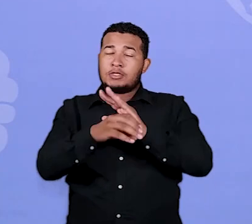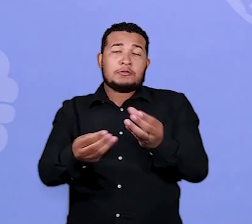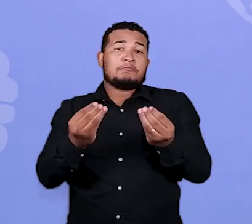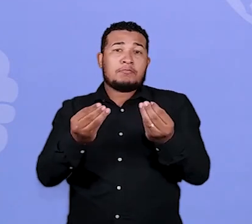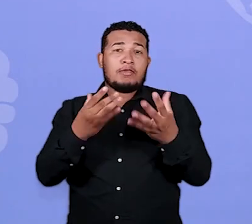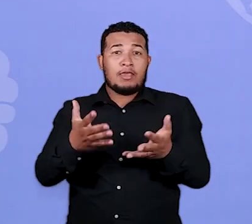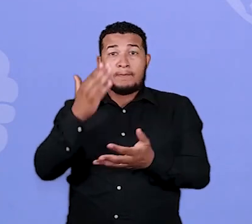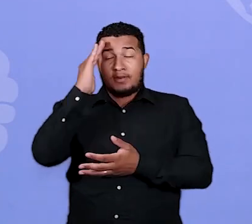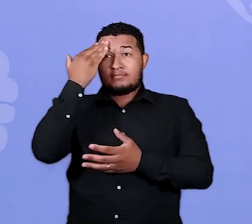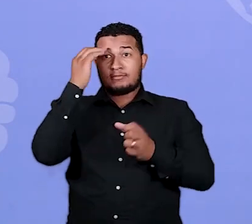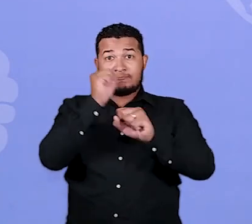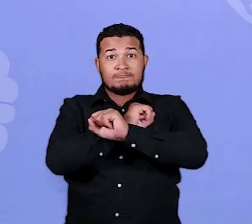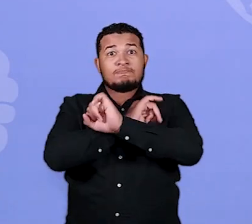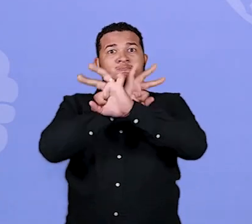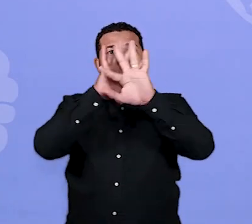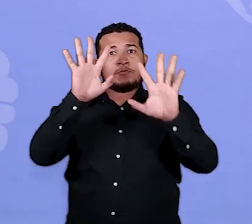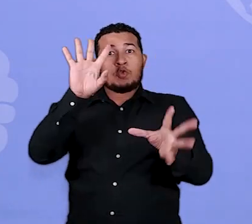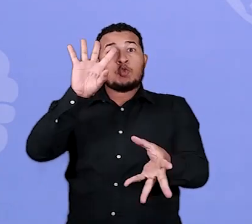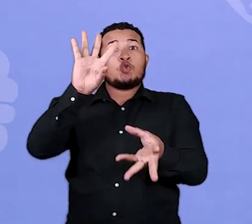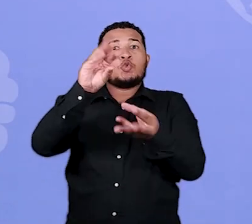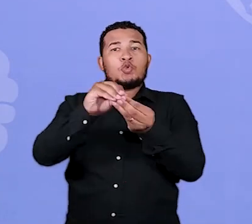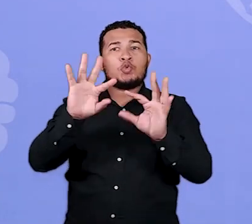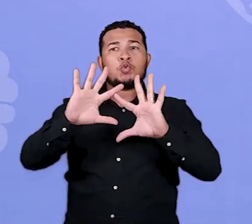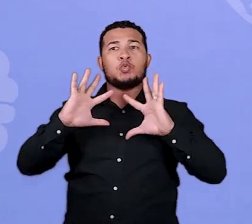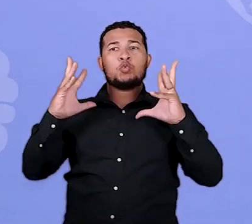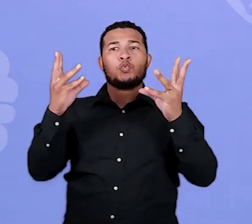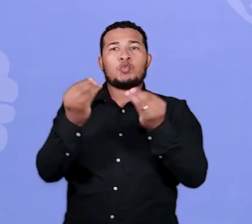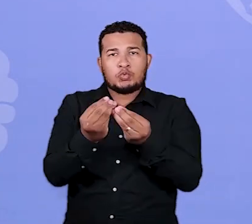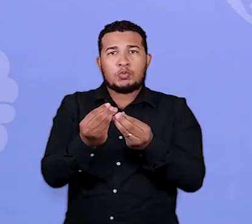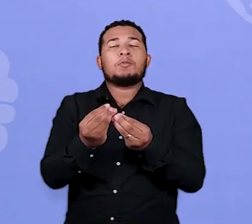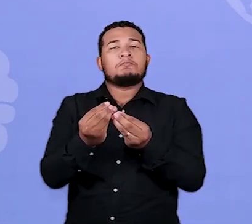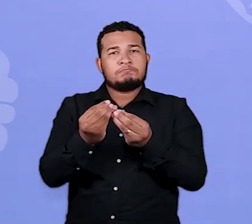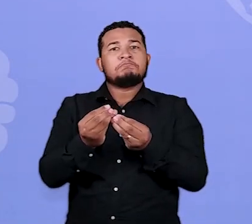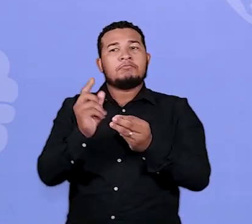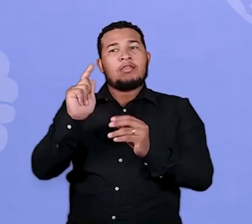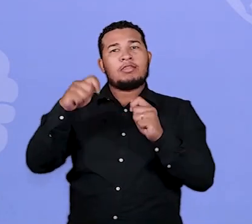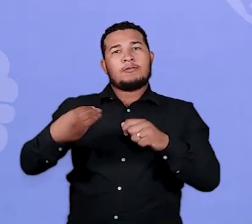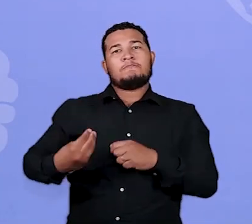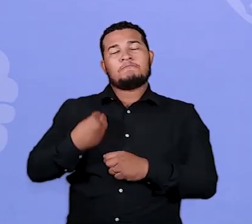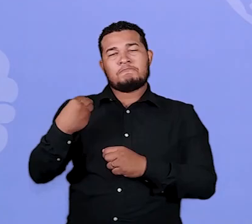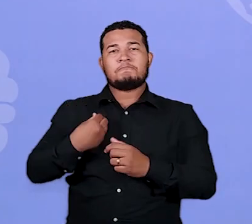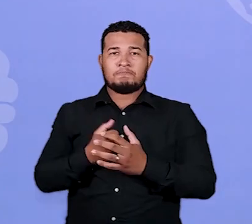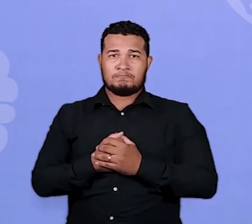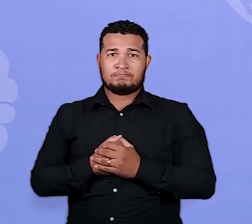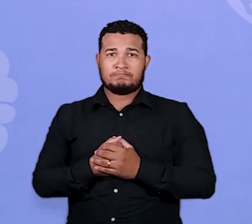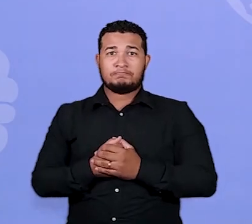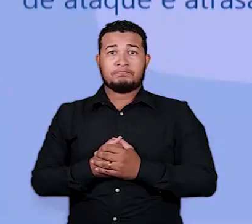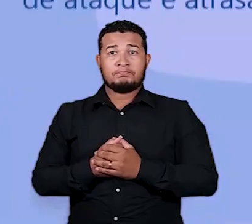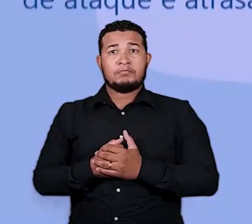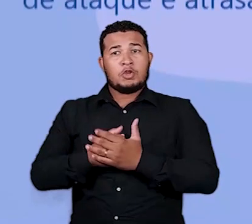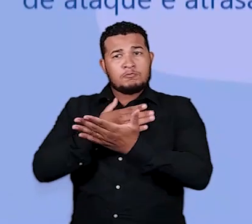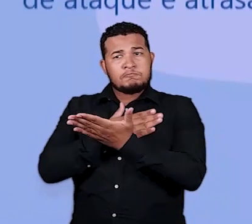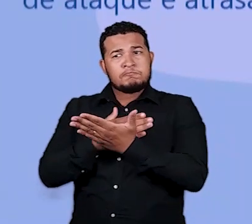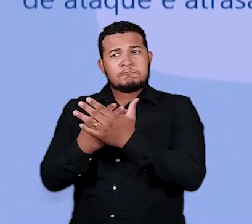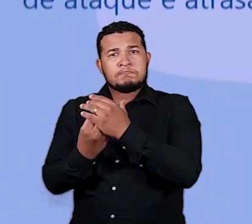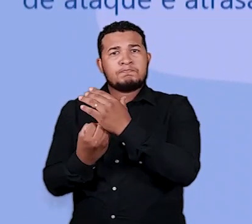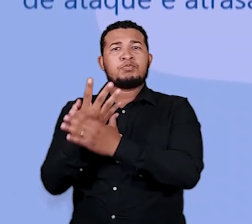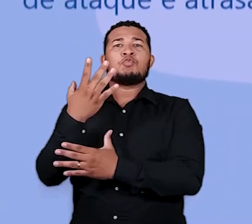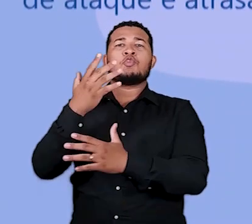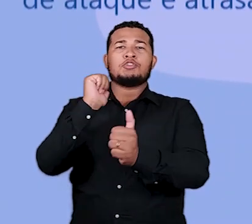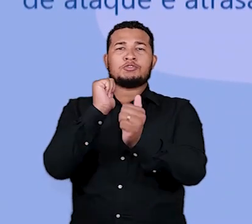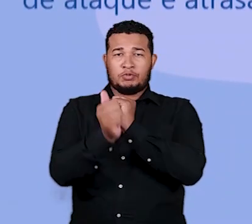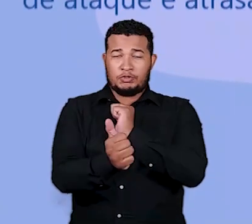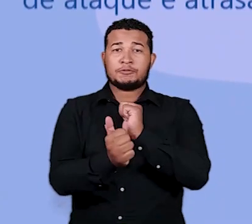com você para que você possa entender tudo que esse jogo envolve para a sua vida. Próximo slide. O nascimento de